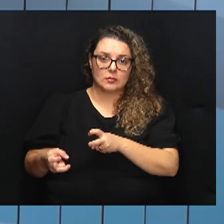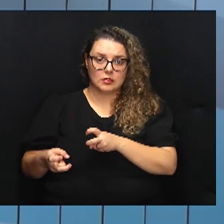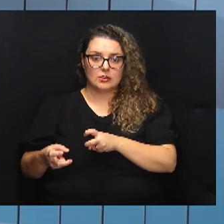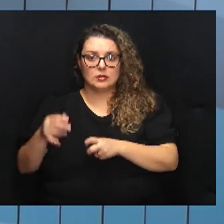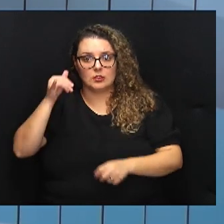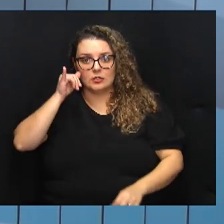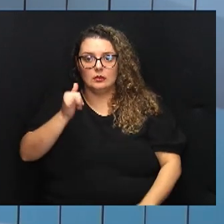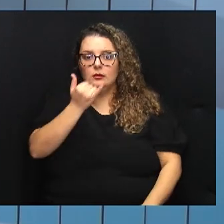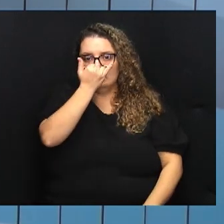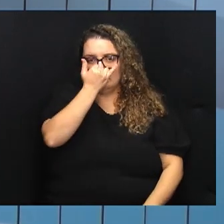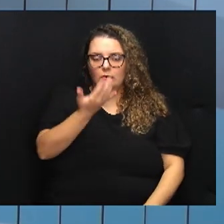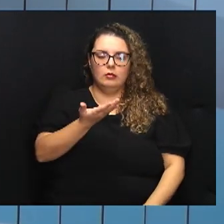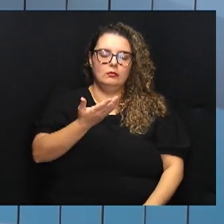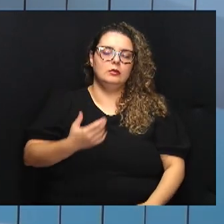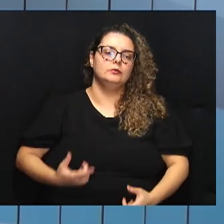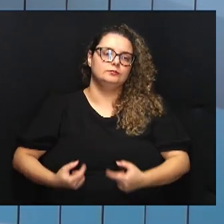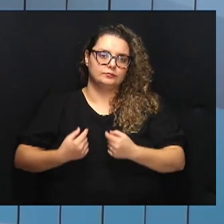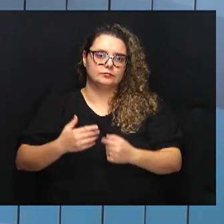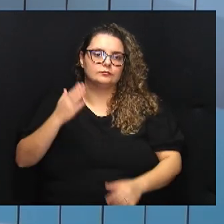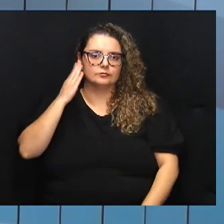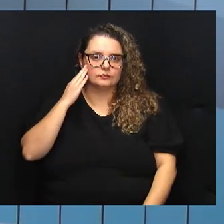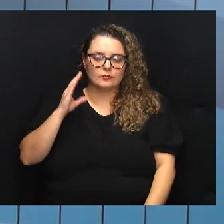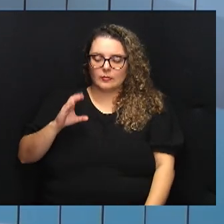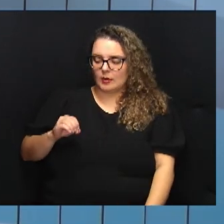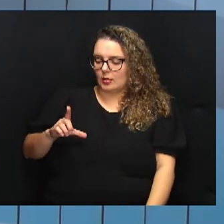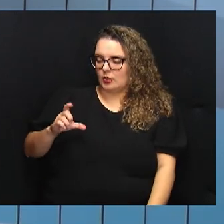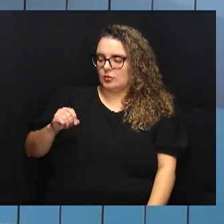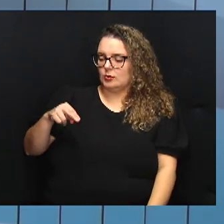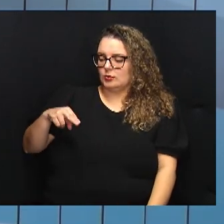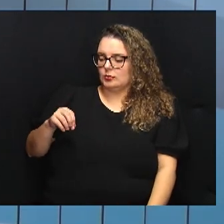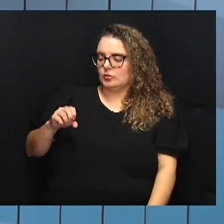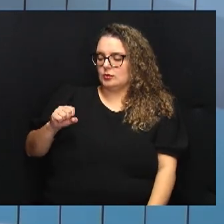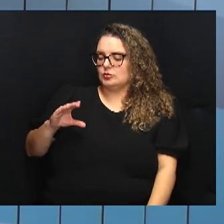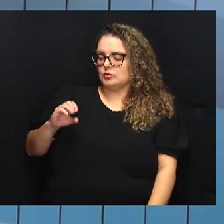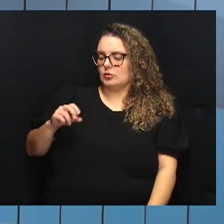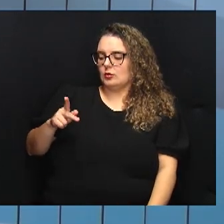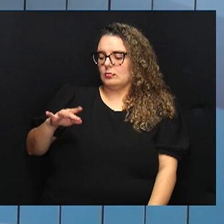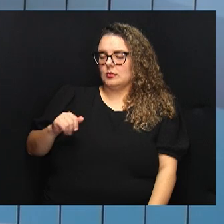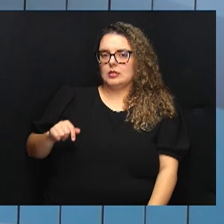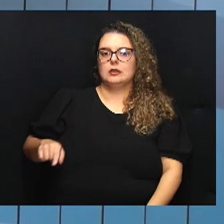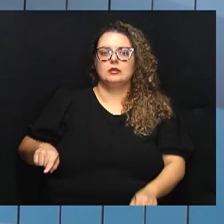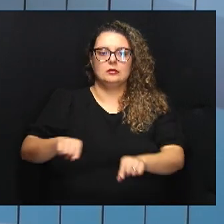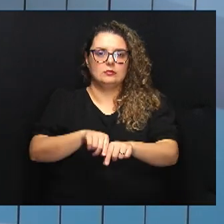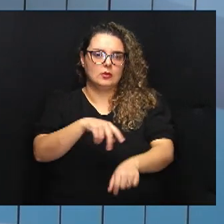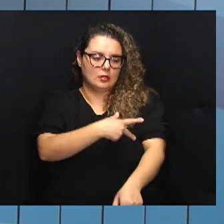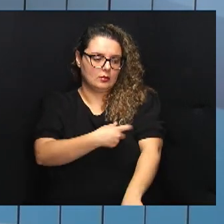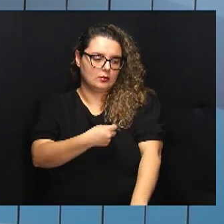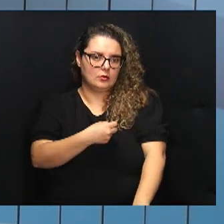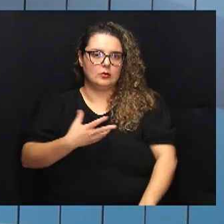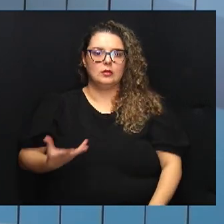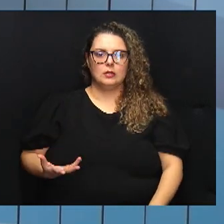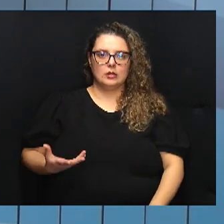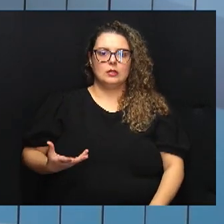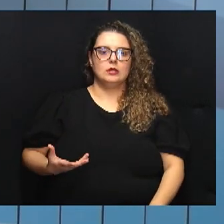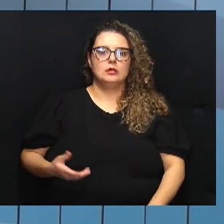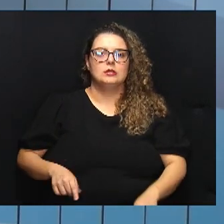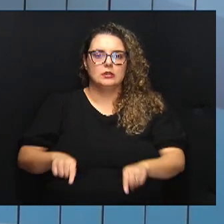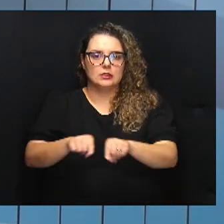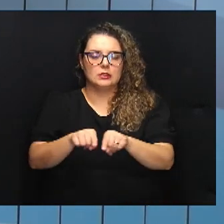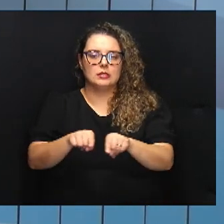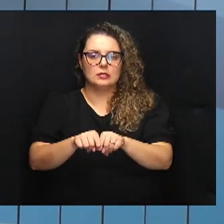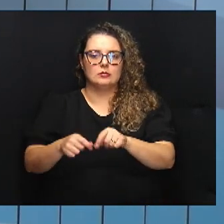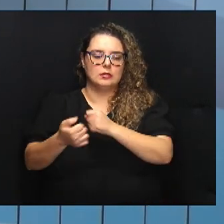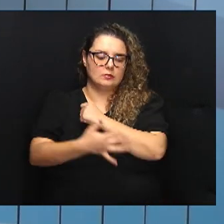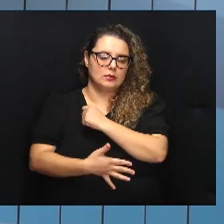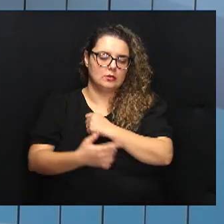desse câncer? A gente sabe que tem a colonoscopia e tem um outro exame que é o de sangue oculto nas fezes. Ele também é válido?